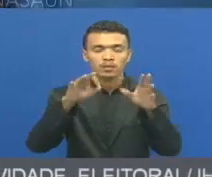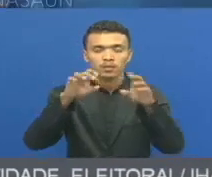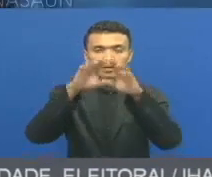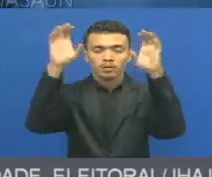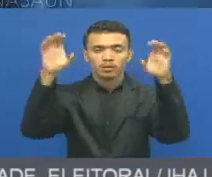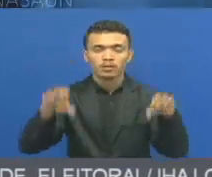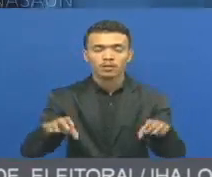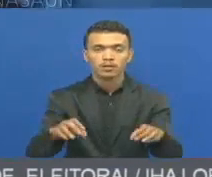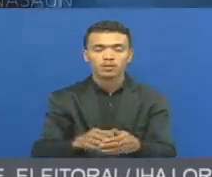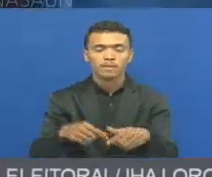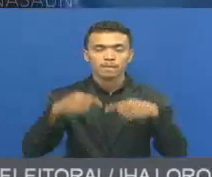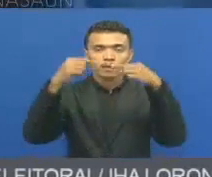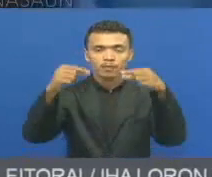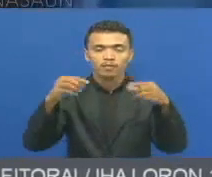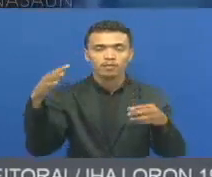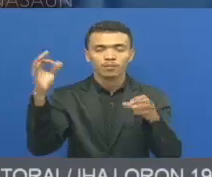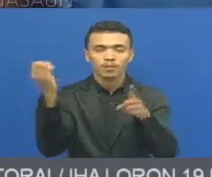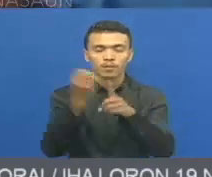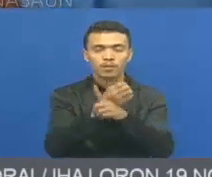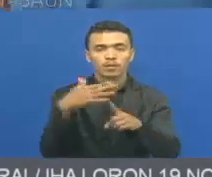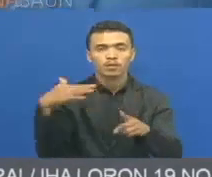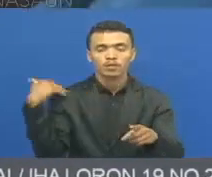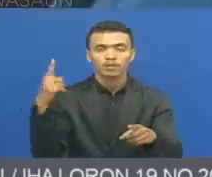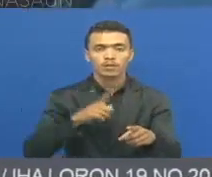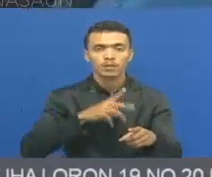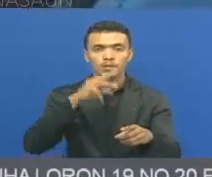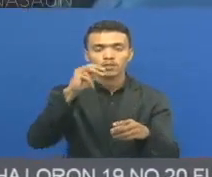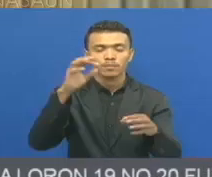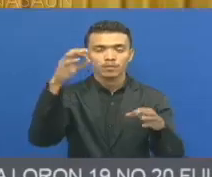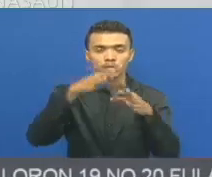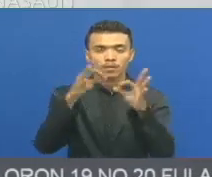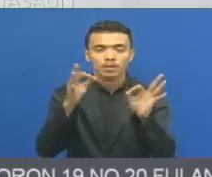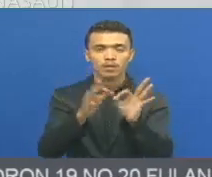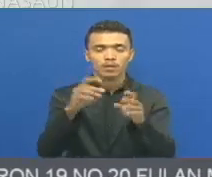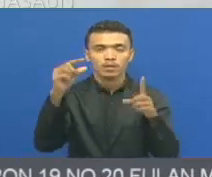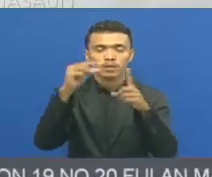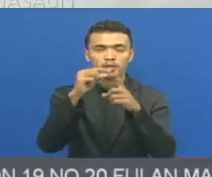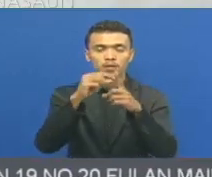além de né, famosa oportunidade para jovem lauten, onde hade sirene experiência e alien estrangeiro.